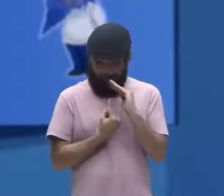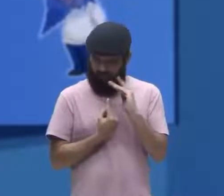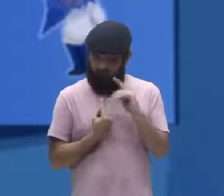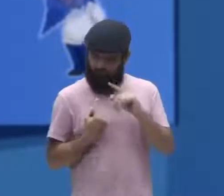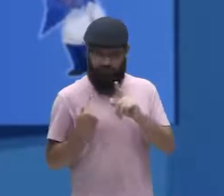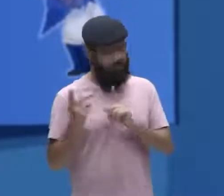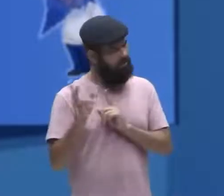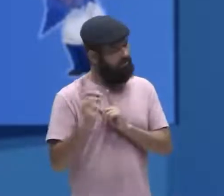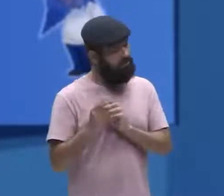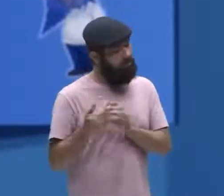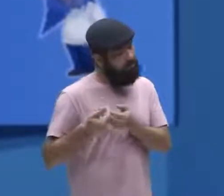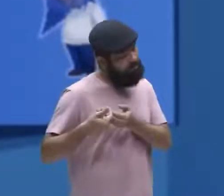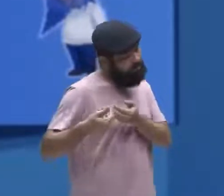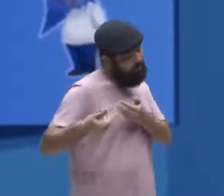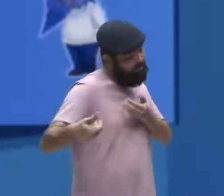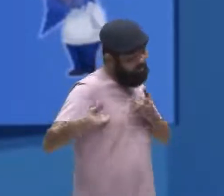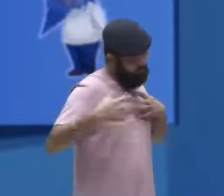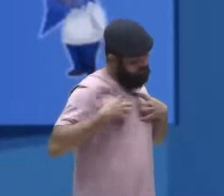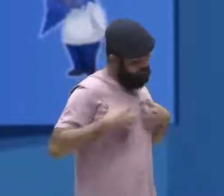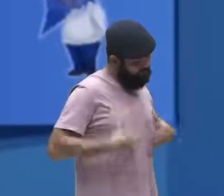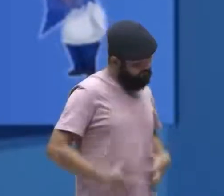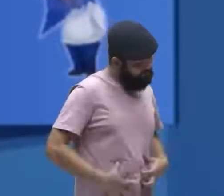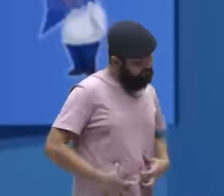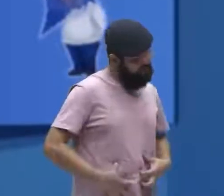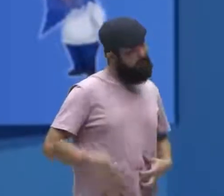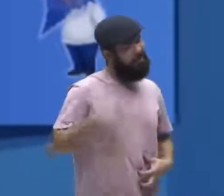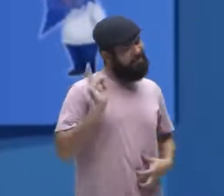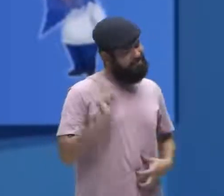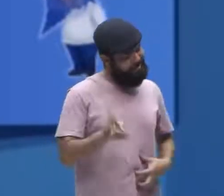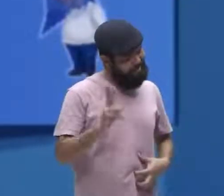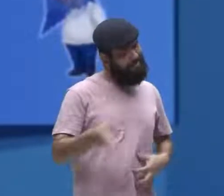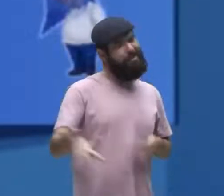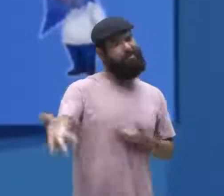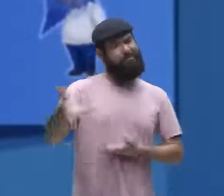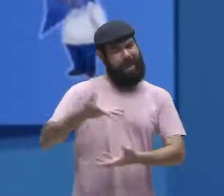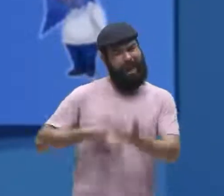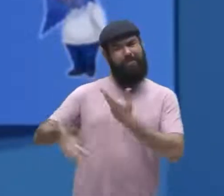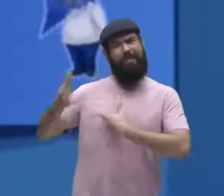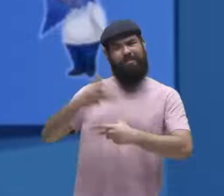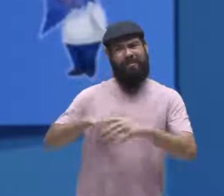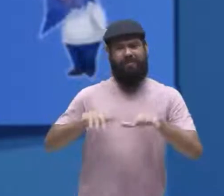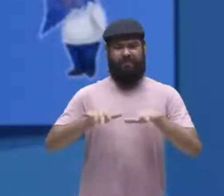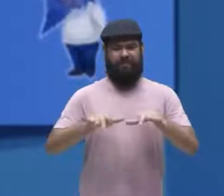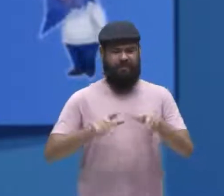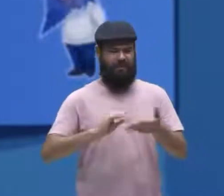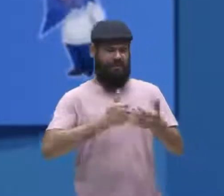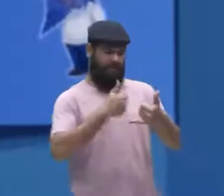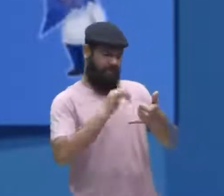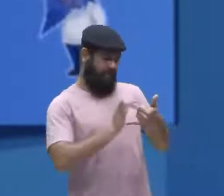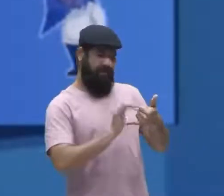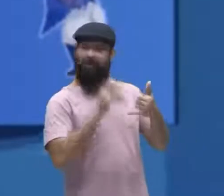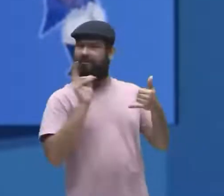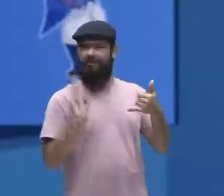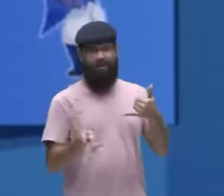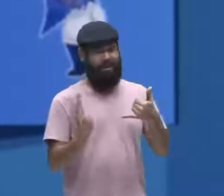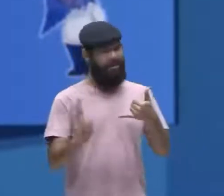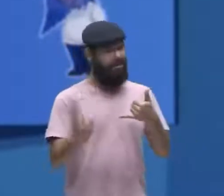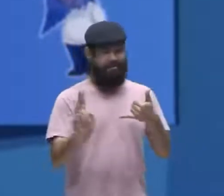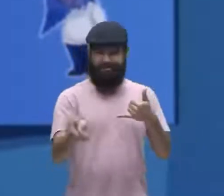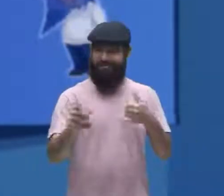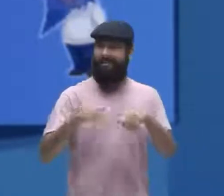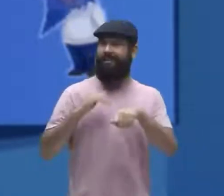esse distanciamento físico, mas estamos todo o tempo conectados, né? Então, assim, nas nossas rodas